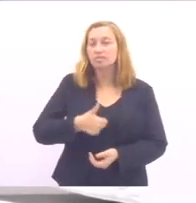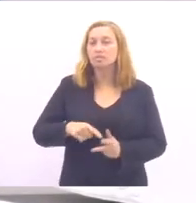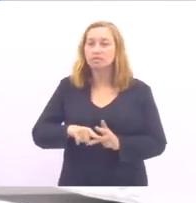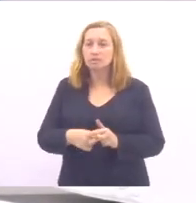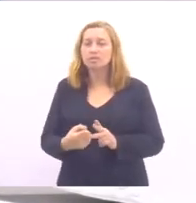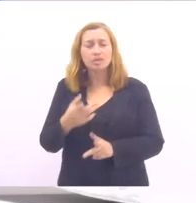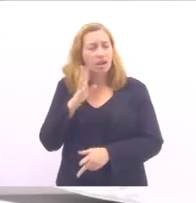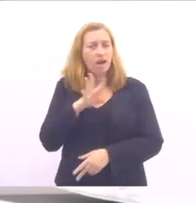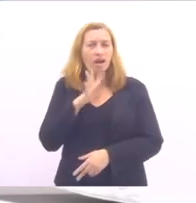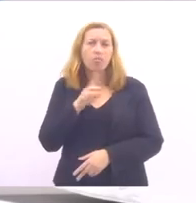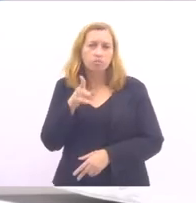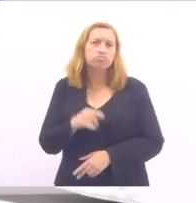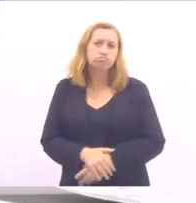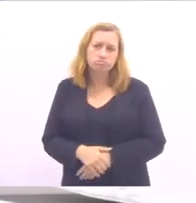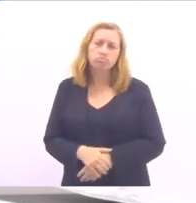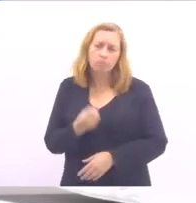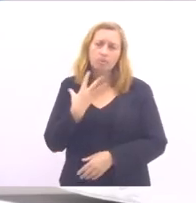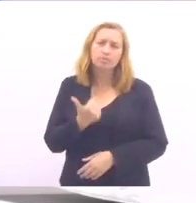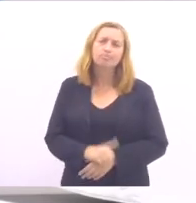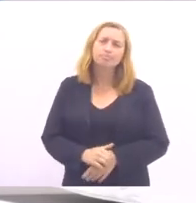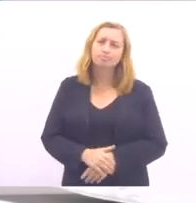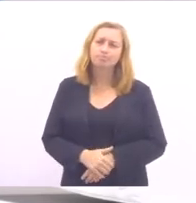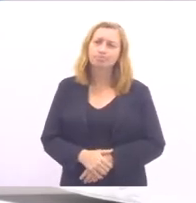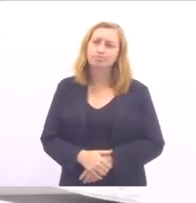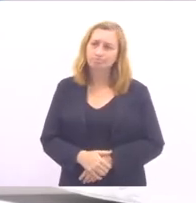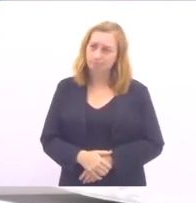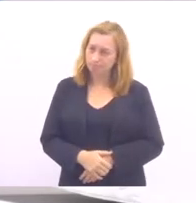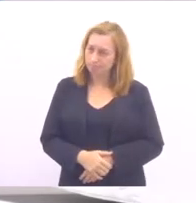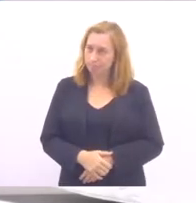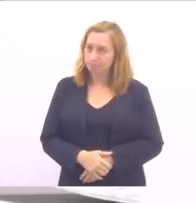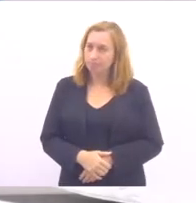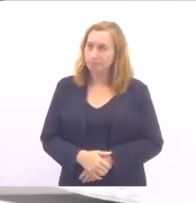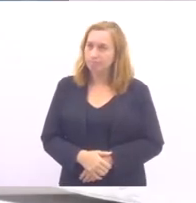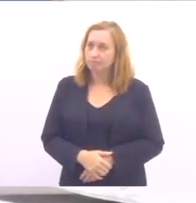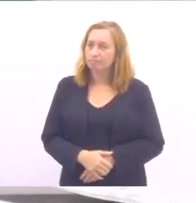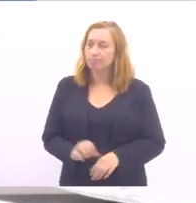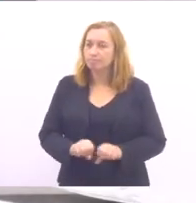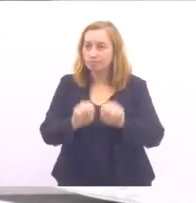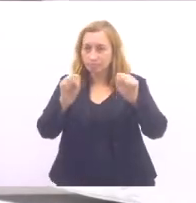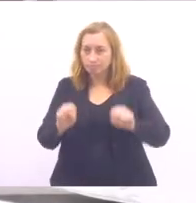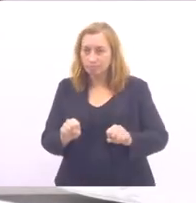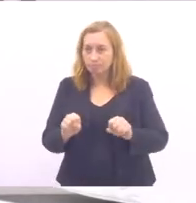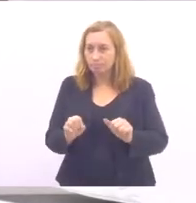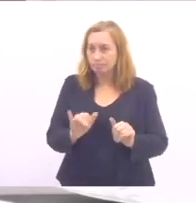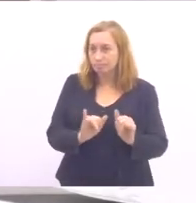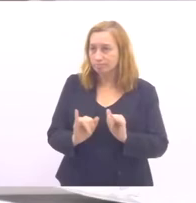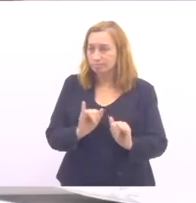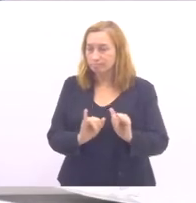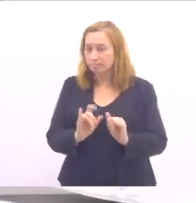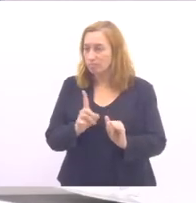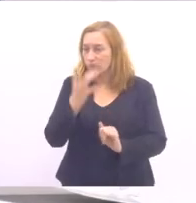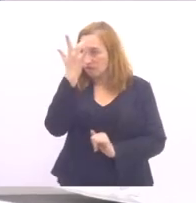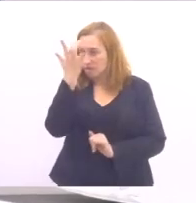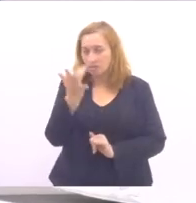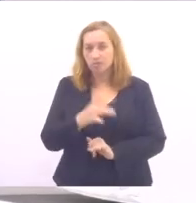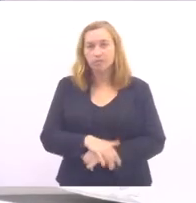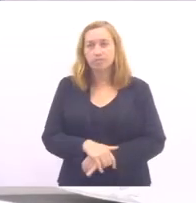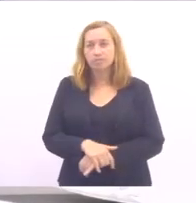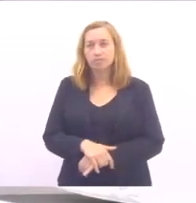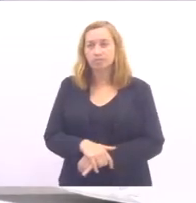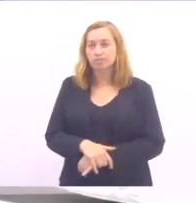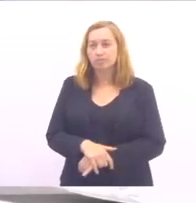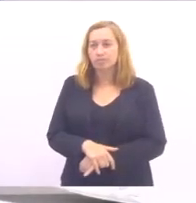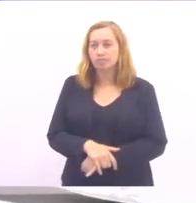foi bacana, foi boa. E montaram um sistema de informatizado, porque realmente não é fácil você